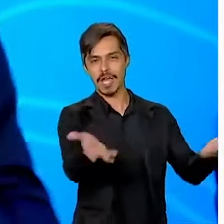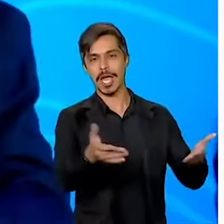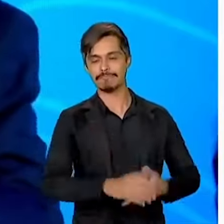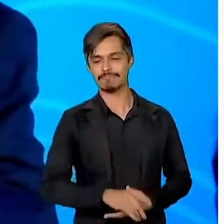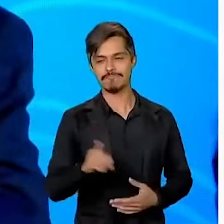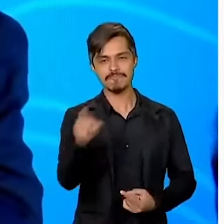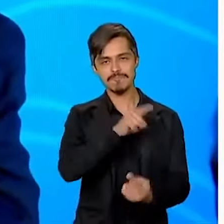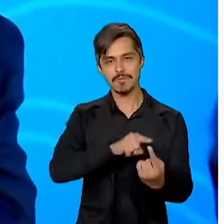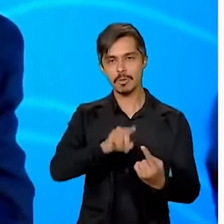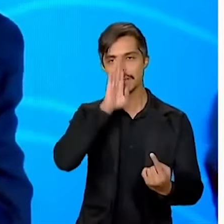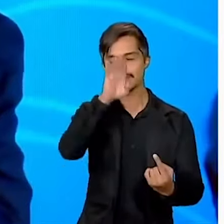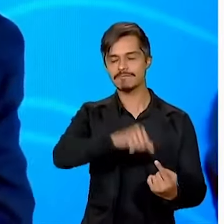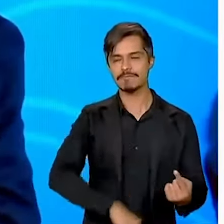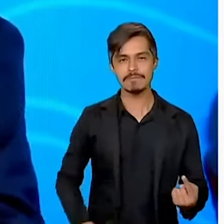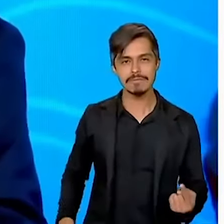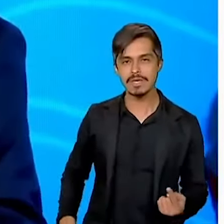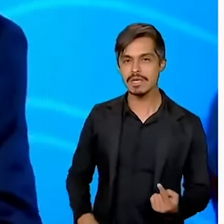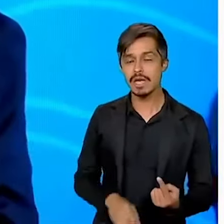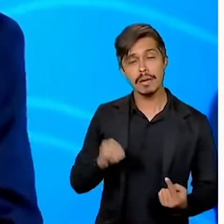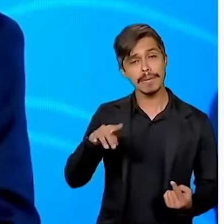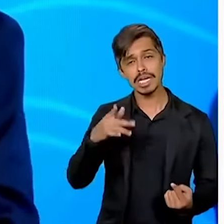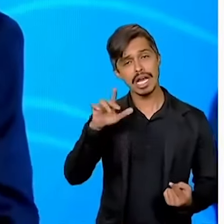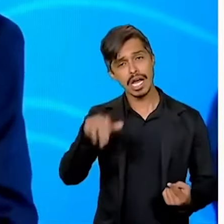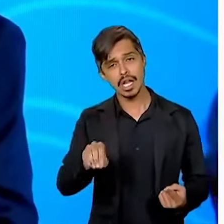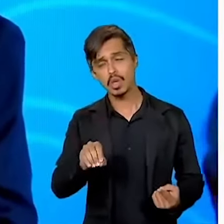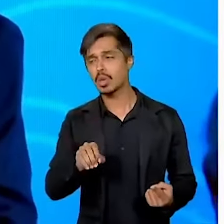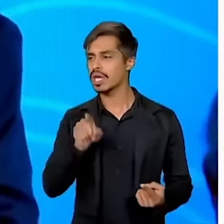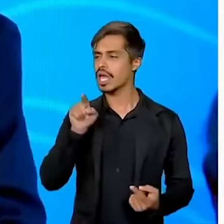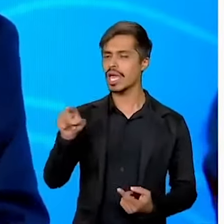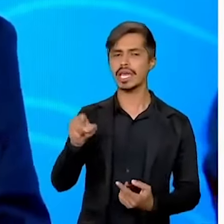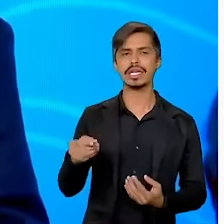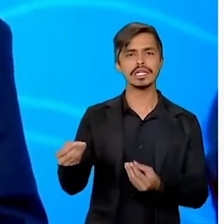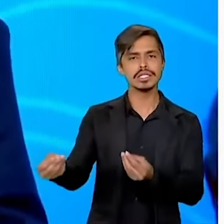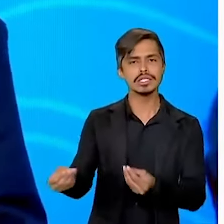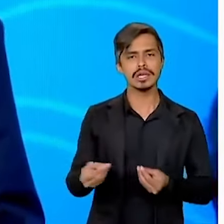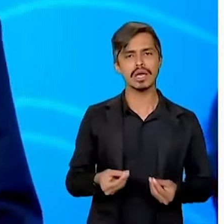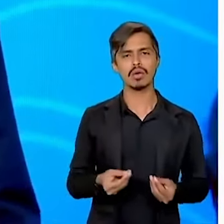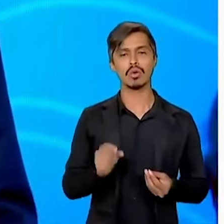isso que ele queria criar. Emiliano nos deixou